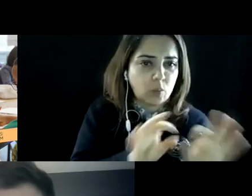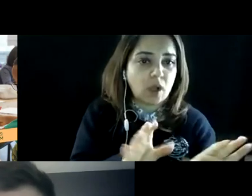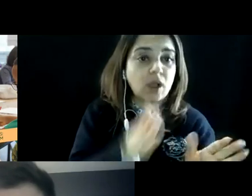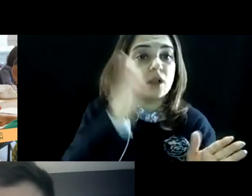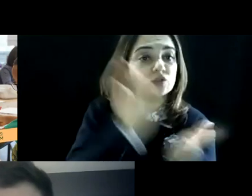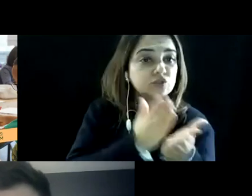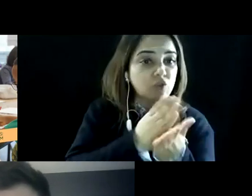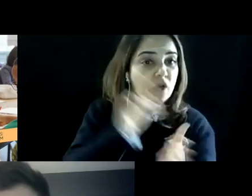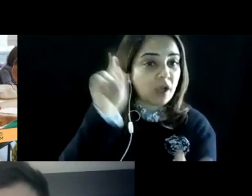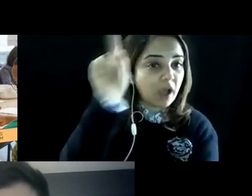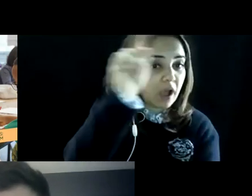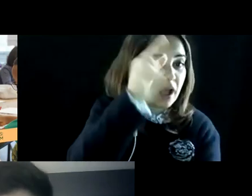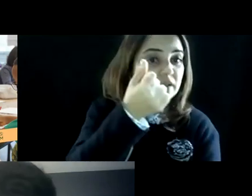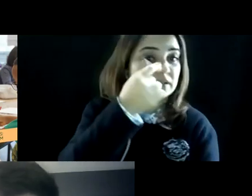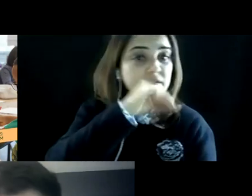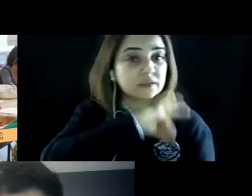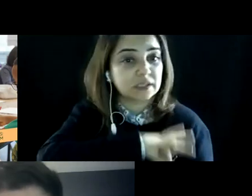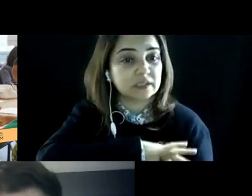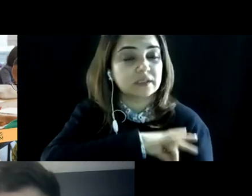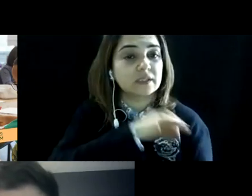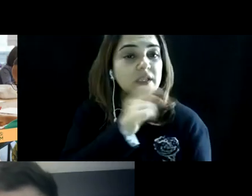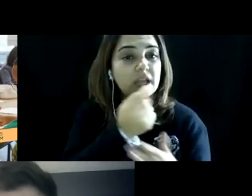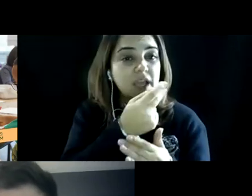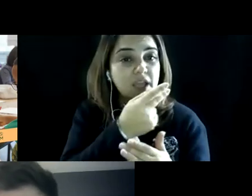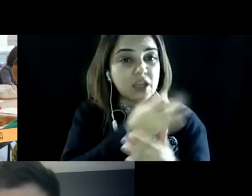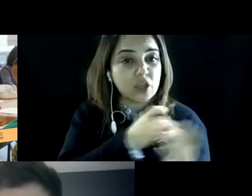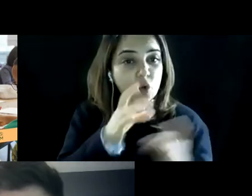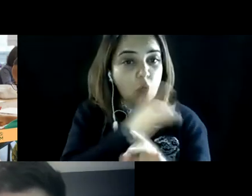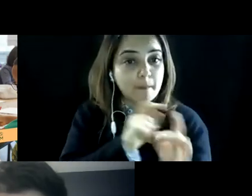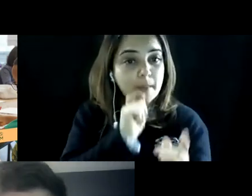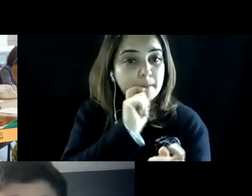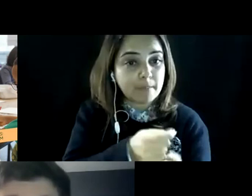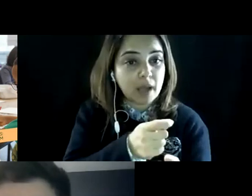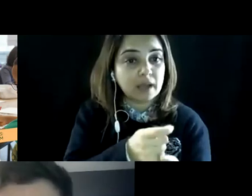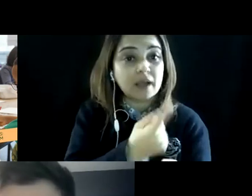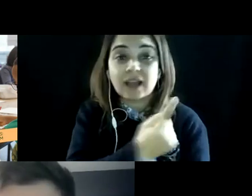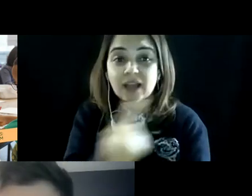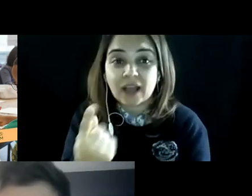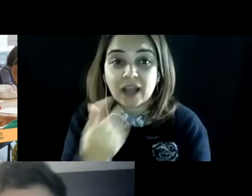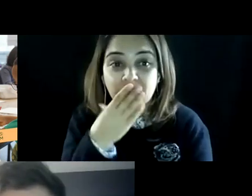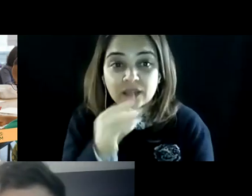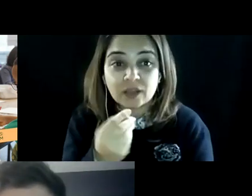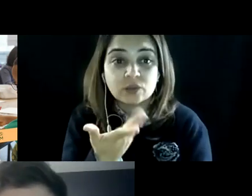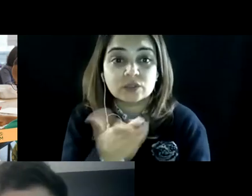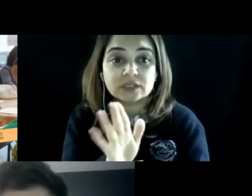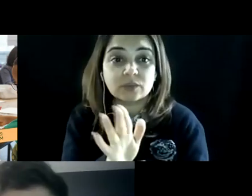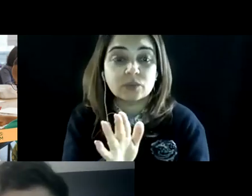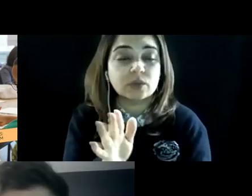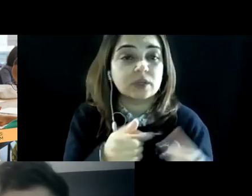escolas recebem financiamento europeu por cada estudante que têm do ponto de vista do ensino profissional, até mesmo em relação, por exemplo, à